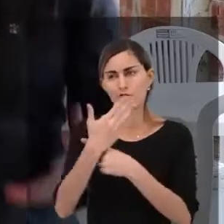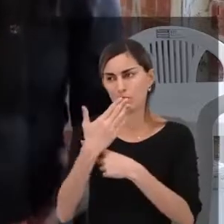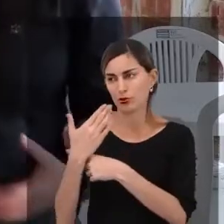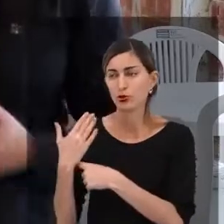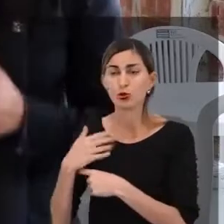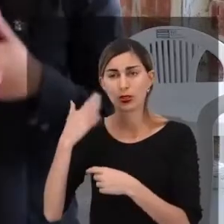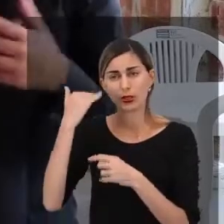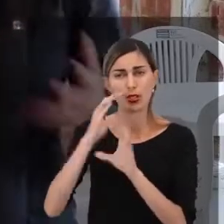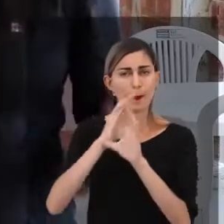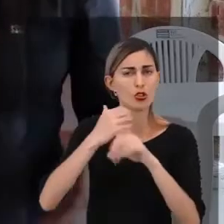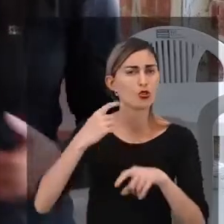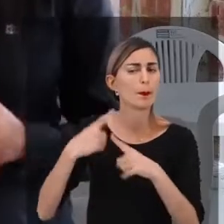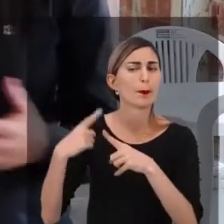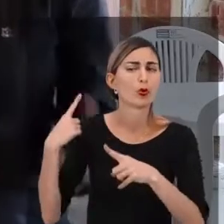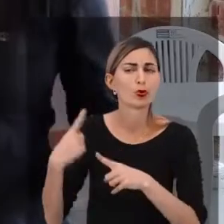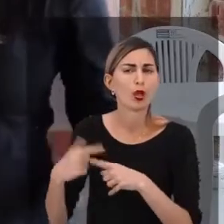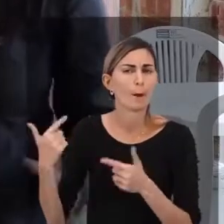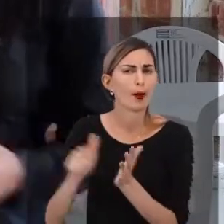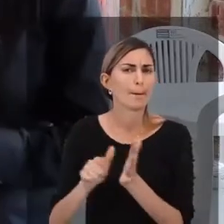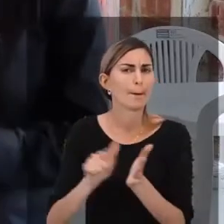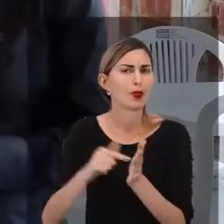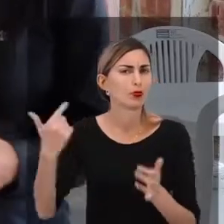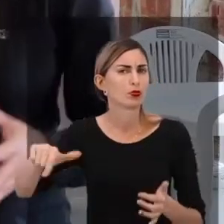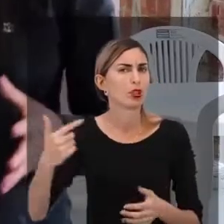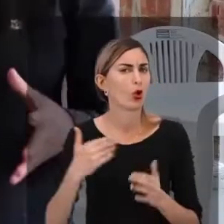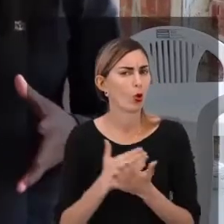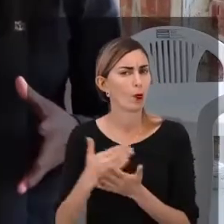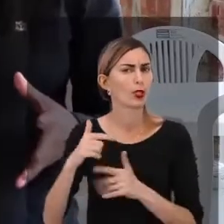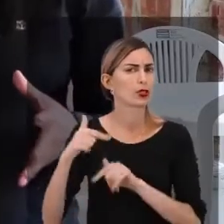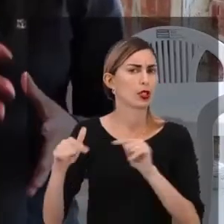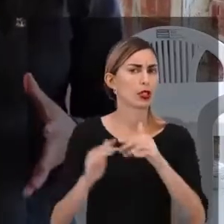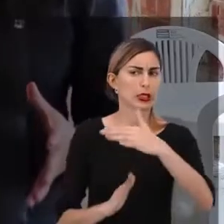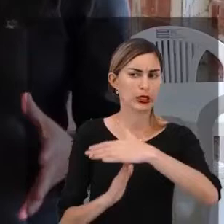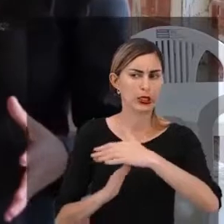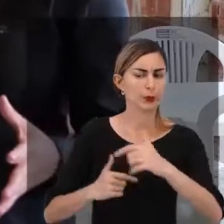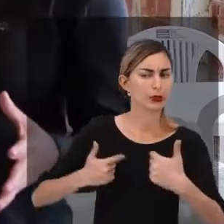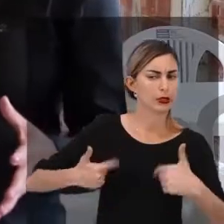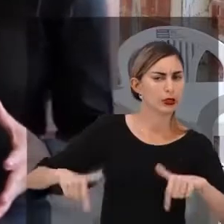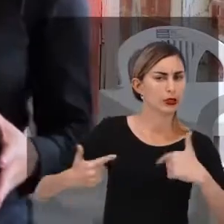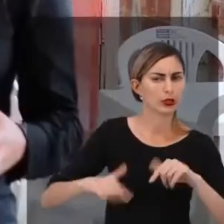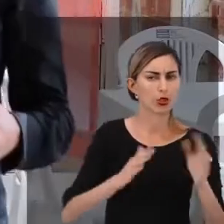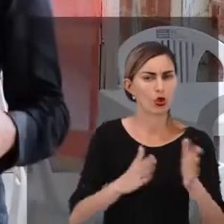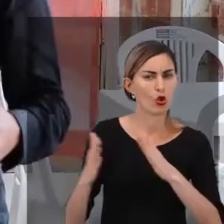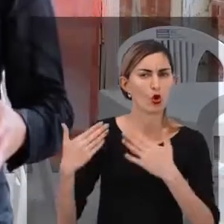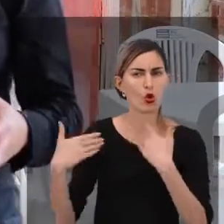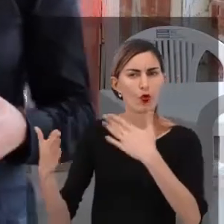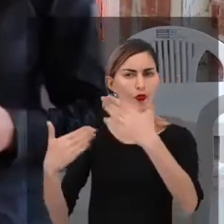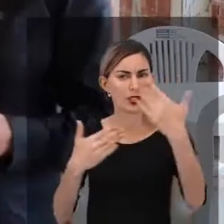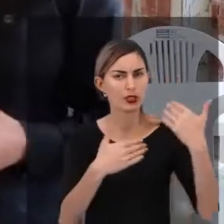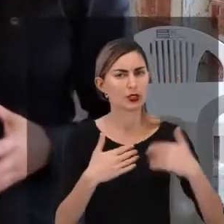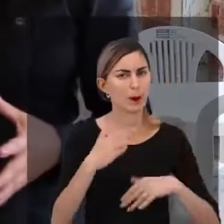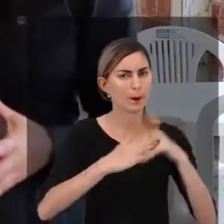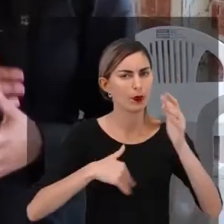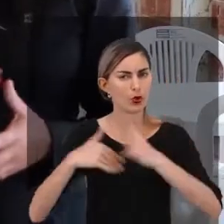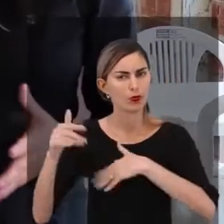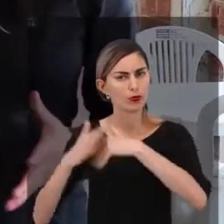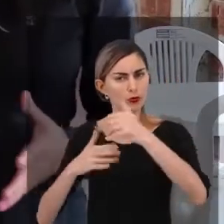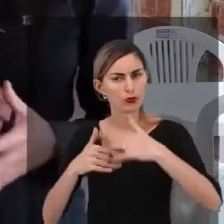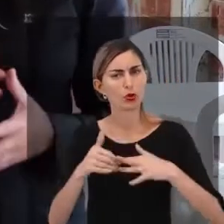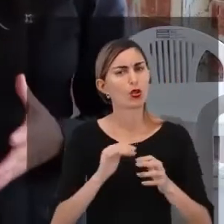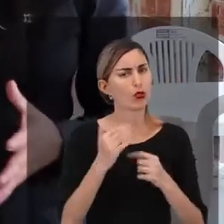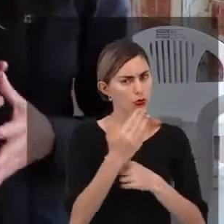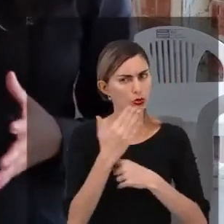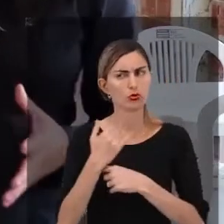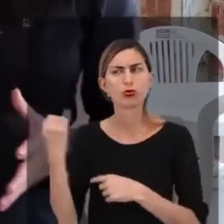Pedir ajuda, saber do engenheiro por que estava nessa situação e começar a trabalhar. Pedir um tempo para trabalhar. Conversar com os profissionais da área, exatamente. Né? Os